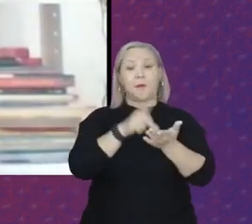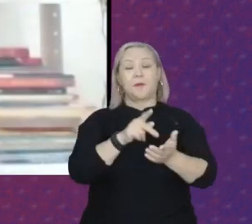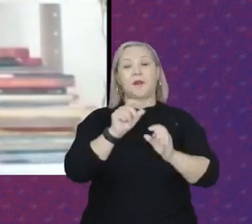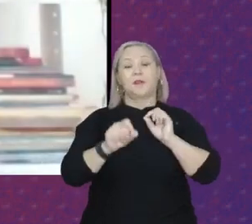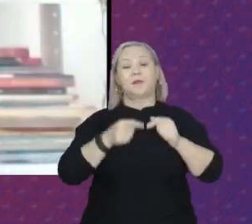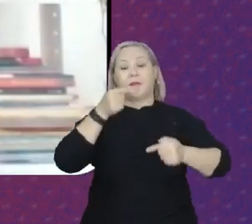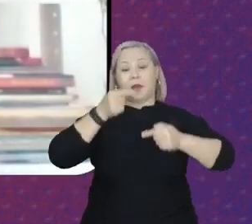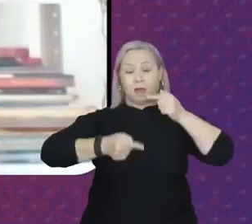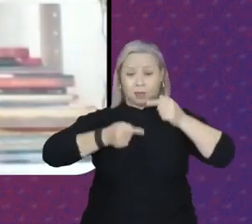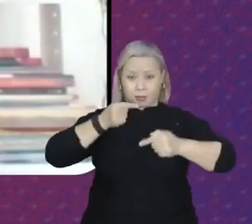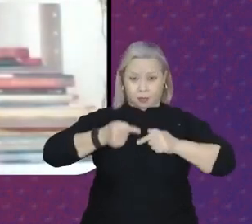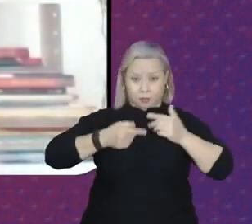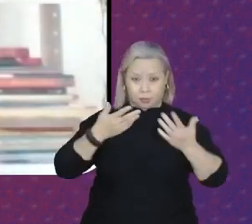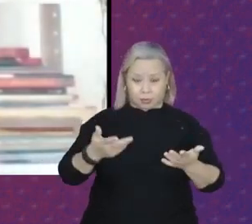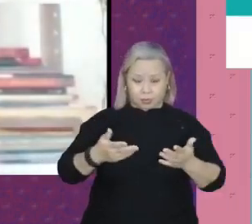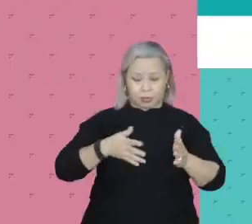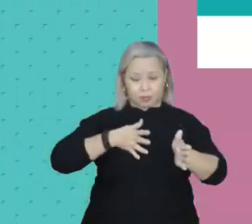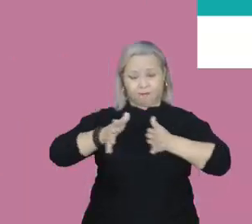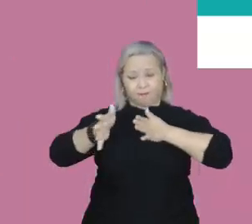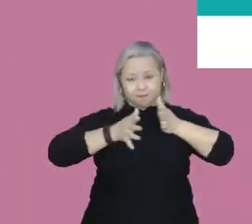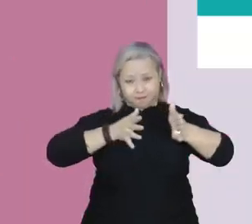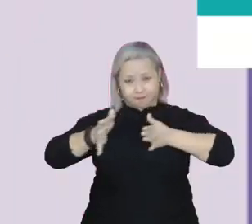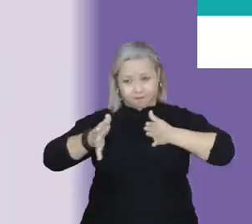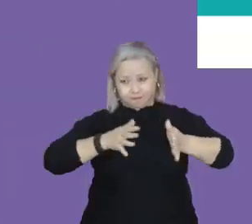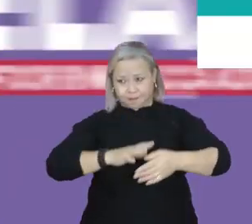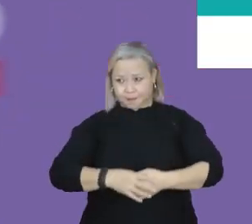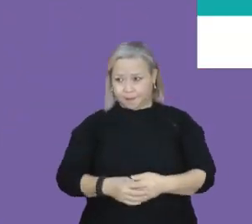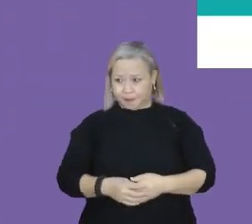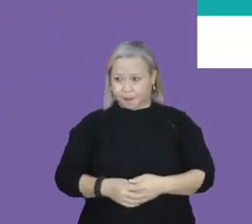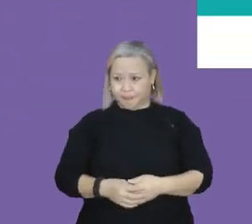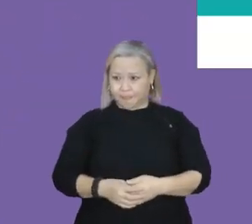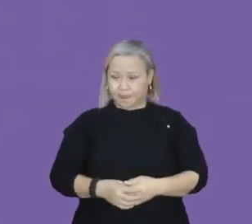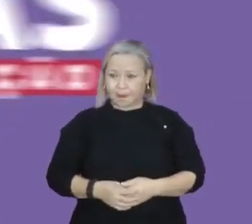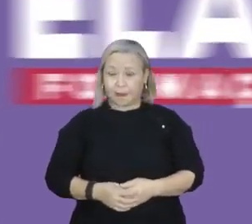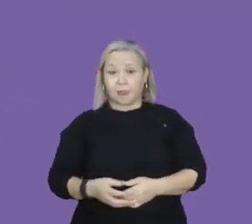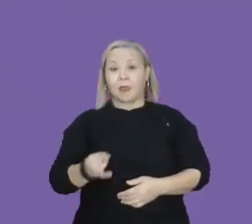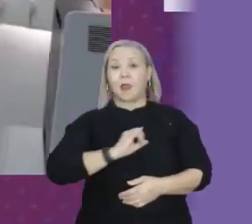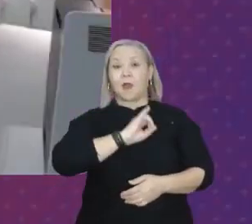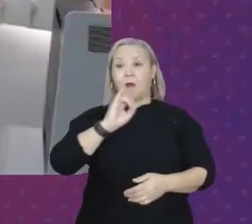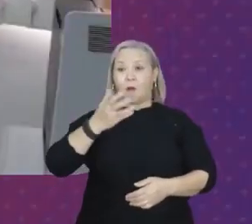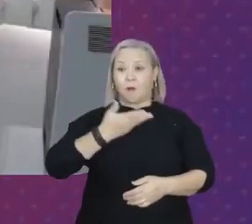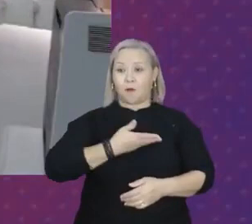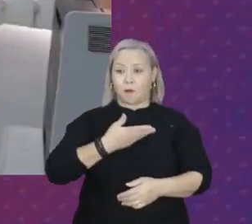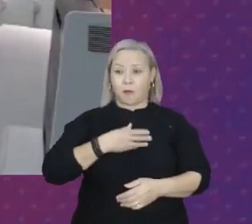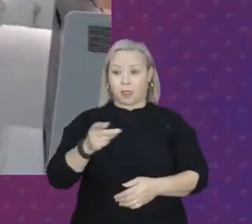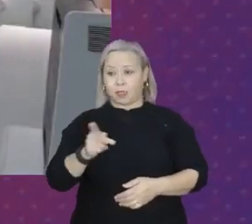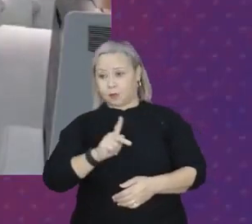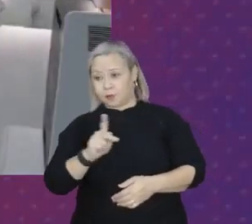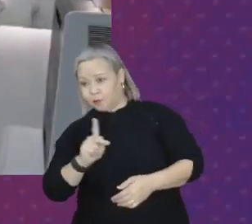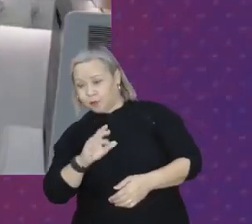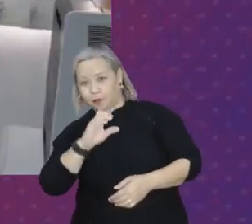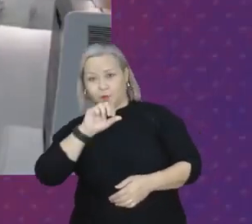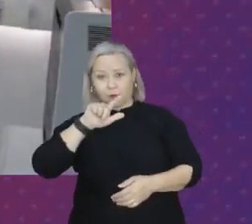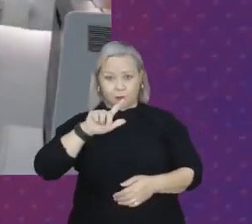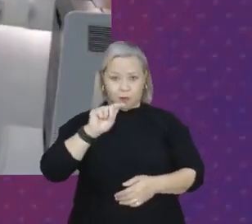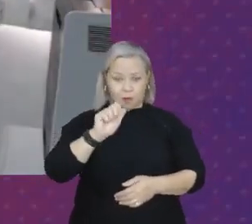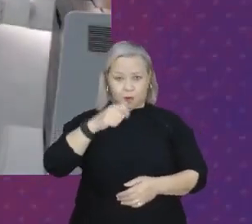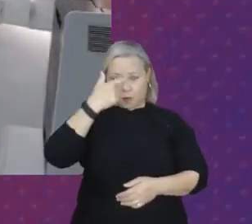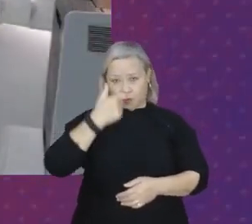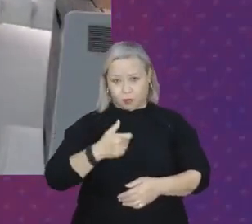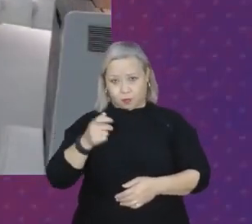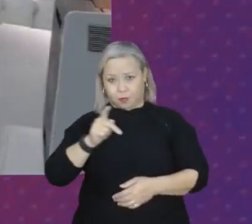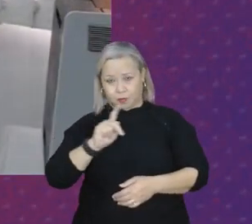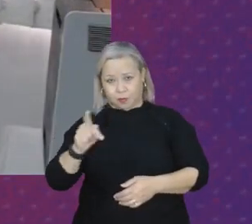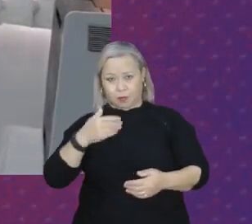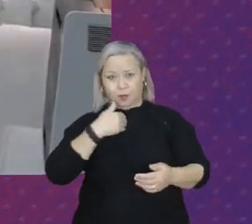essas políticas, esse acesso. Olá, companheiras. Eu sou a professora Olga Freitas, eu sou professora da